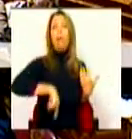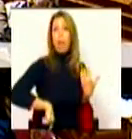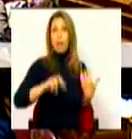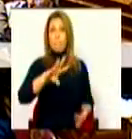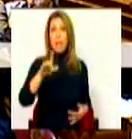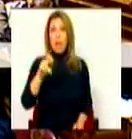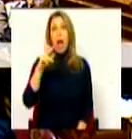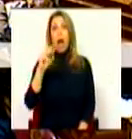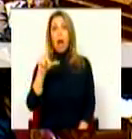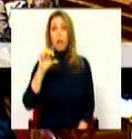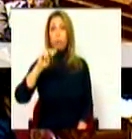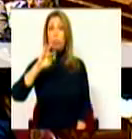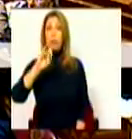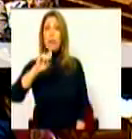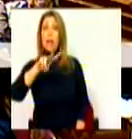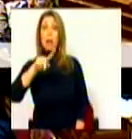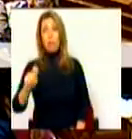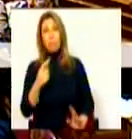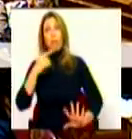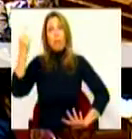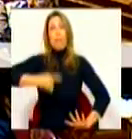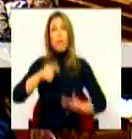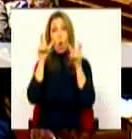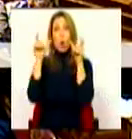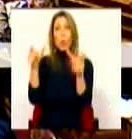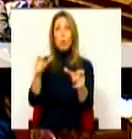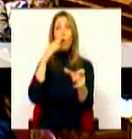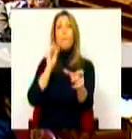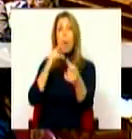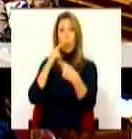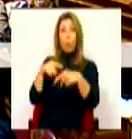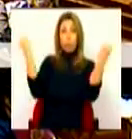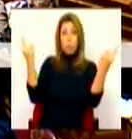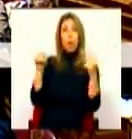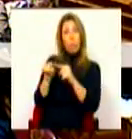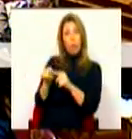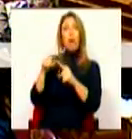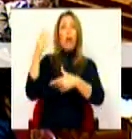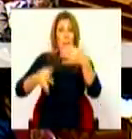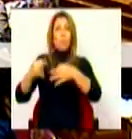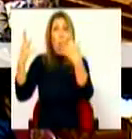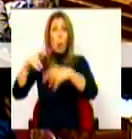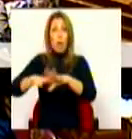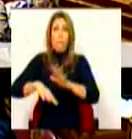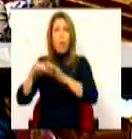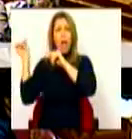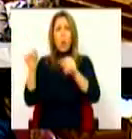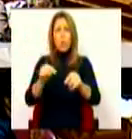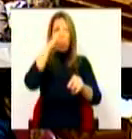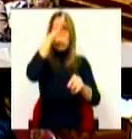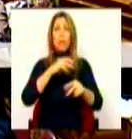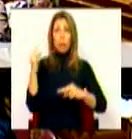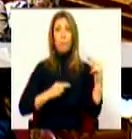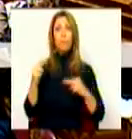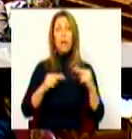Albuquerque, deveria ter exercido o maior controle sobre o Banco Público, defende o Tribunal de Contas. O Tribunal de Contas acusa o Ministério das Finanças